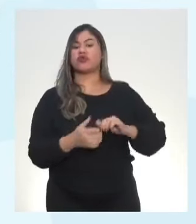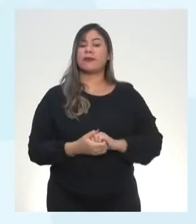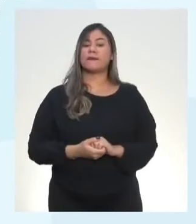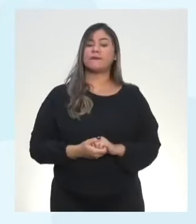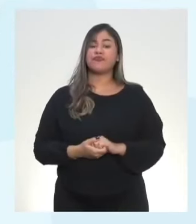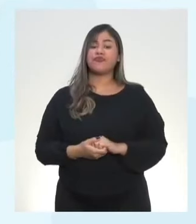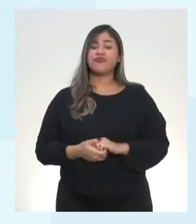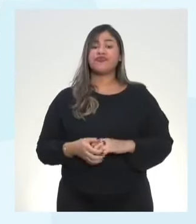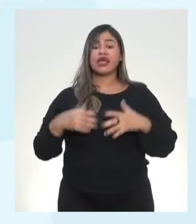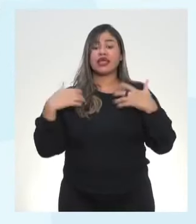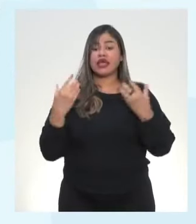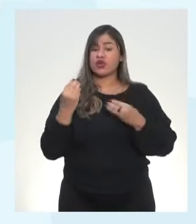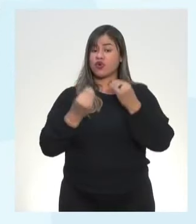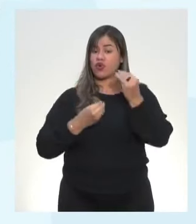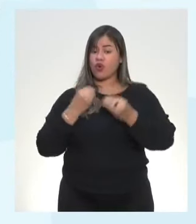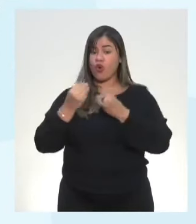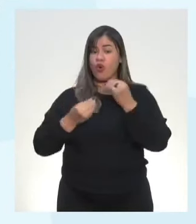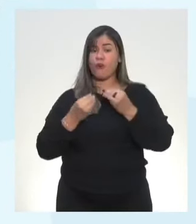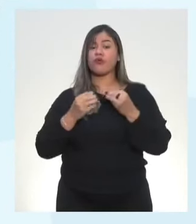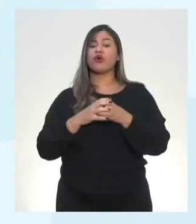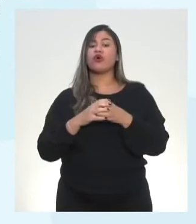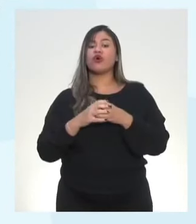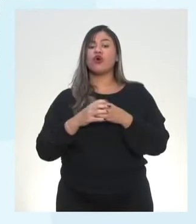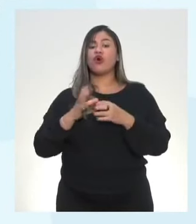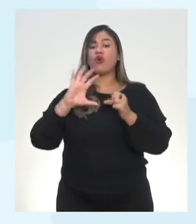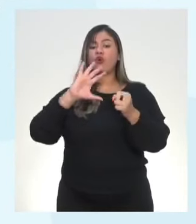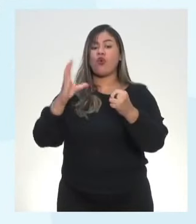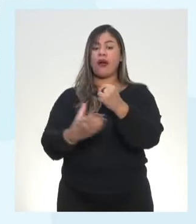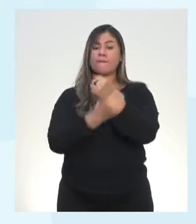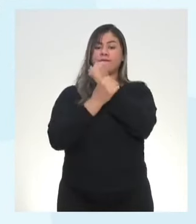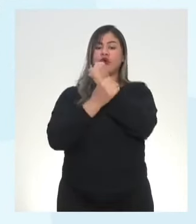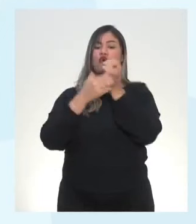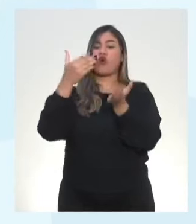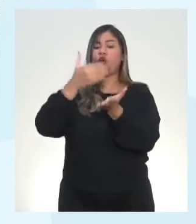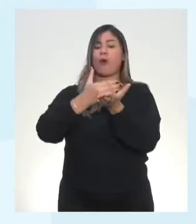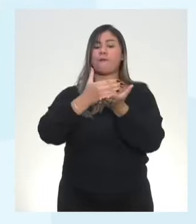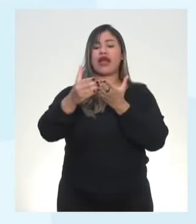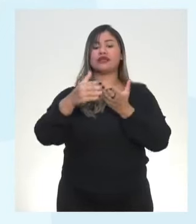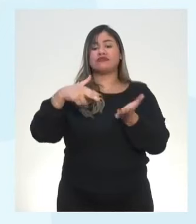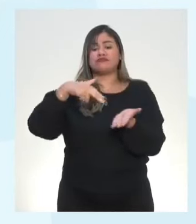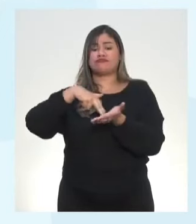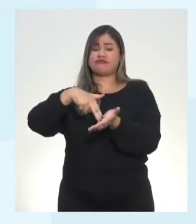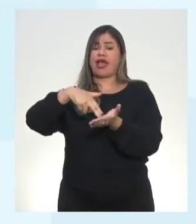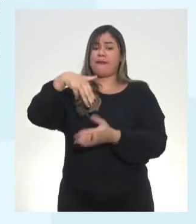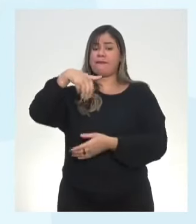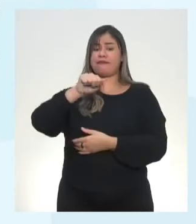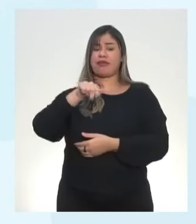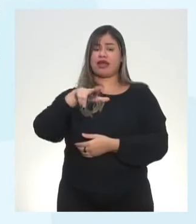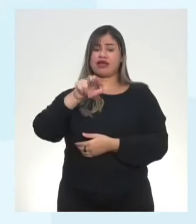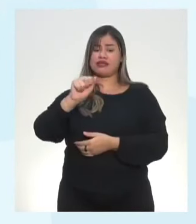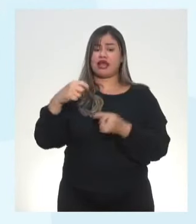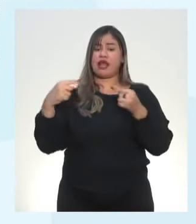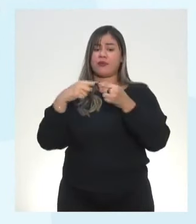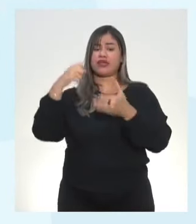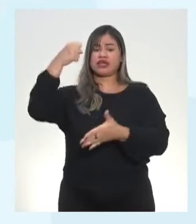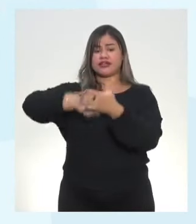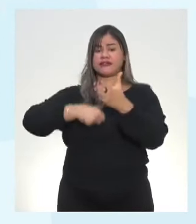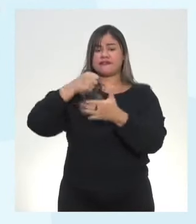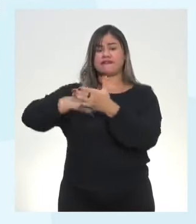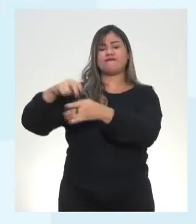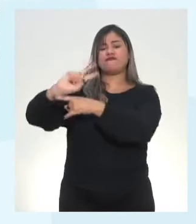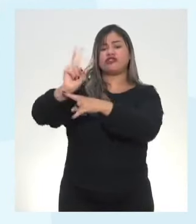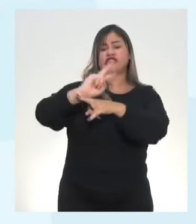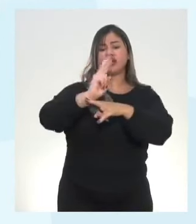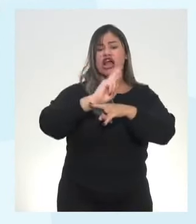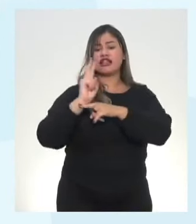reis, com os primeiros contornos do absolutismo, a Magna Carta não deixou de representar uma forma de